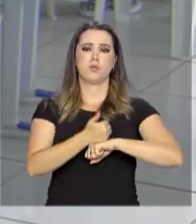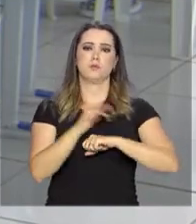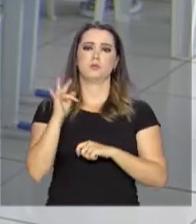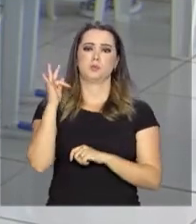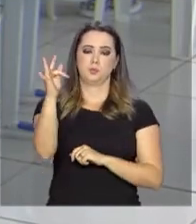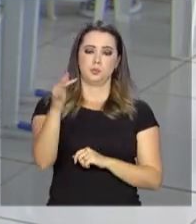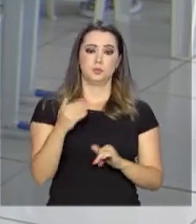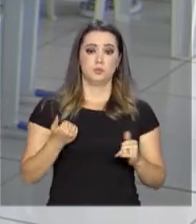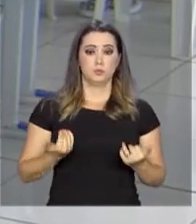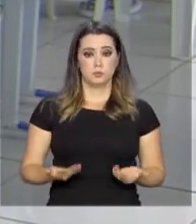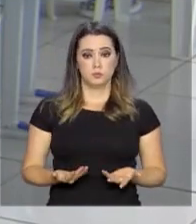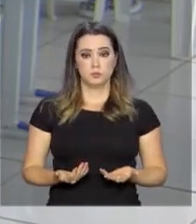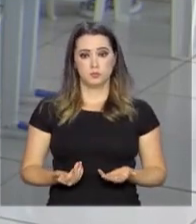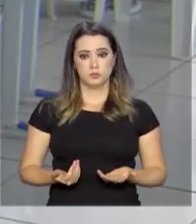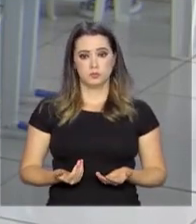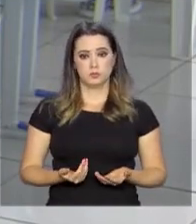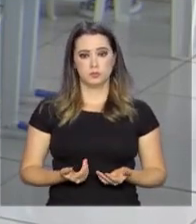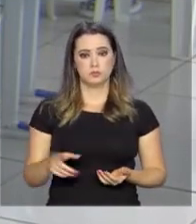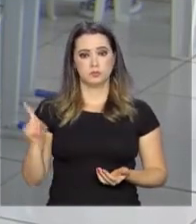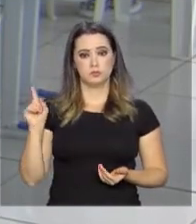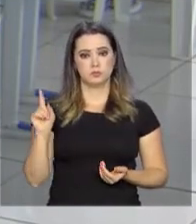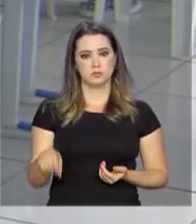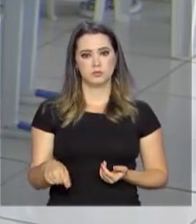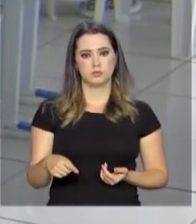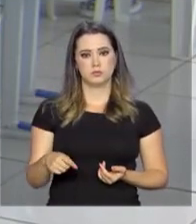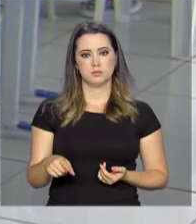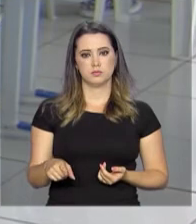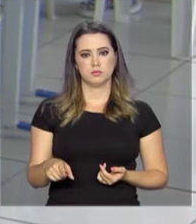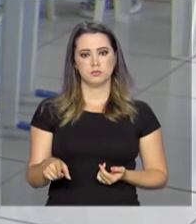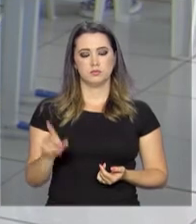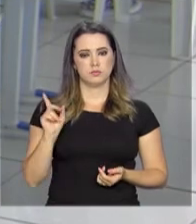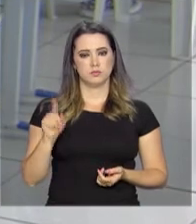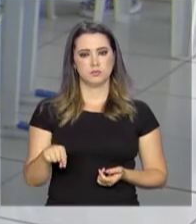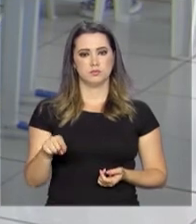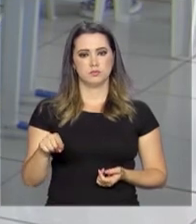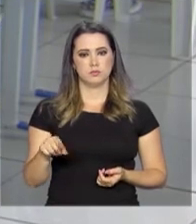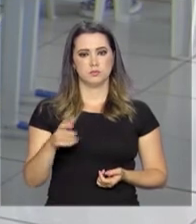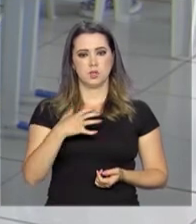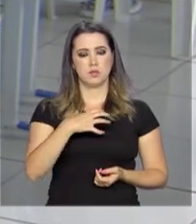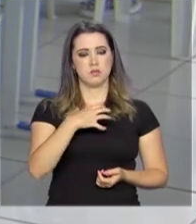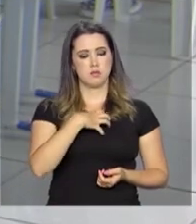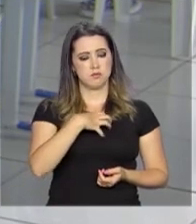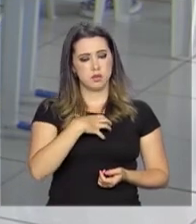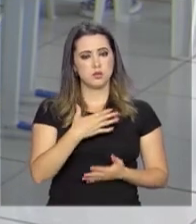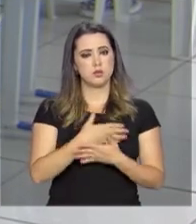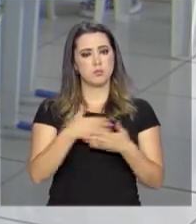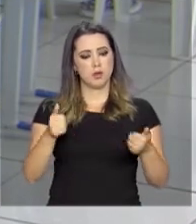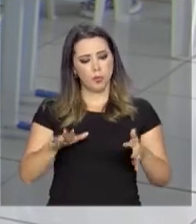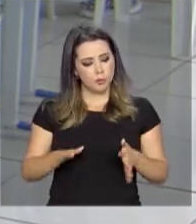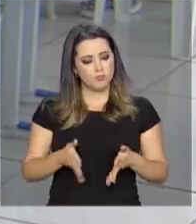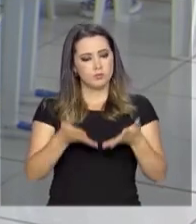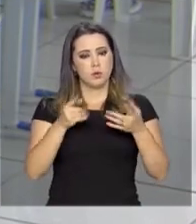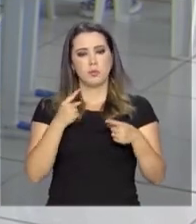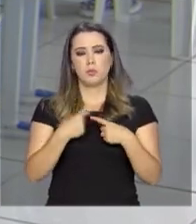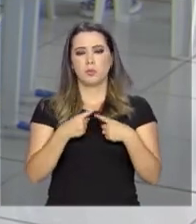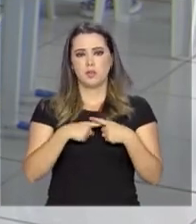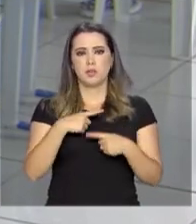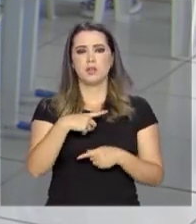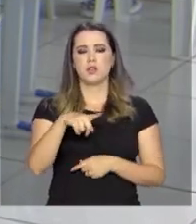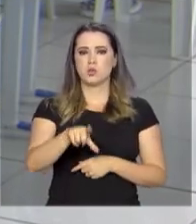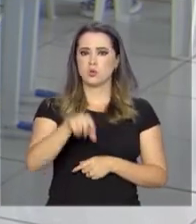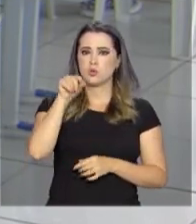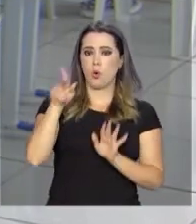futuro. E isso deixa o ser humano mais motivado, porque ele escolheu fazer aquilo, ele